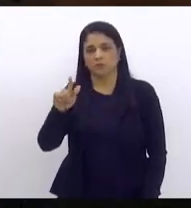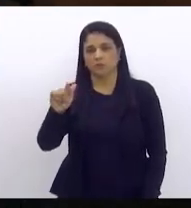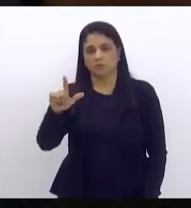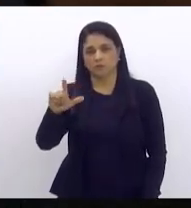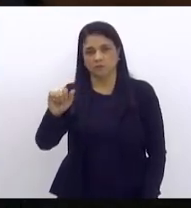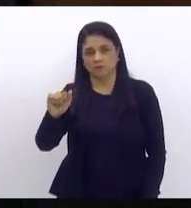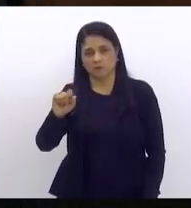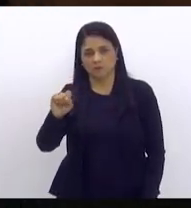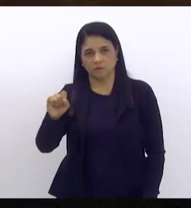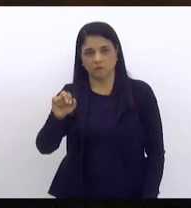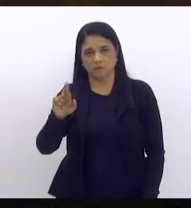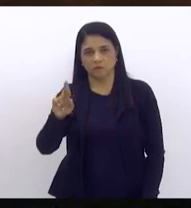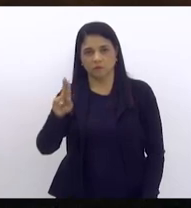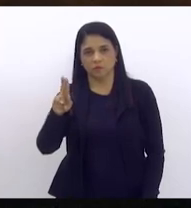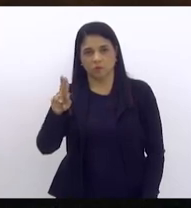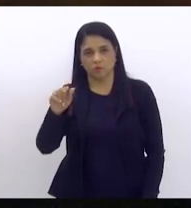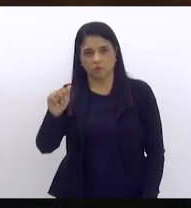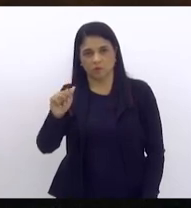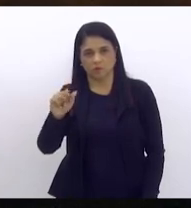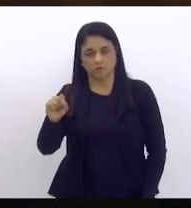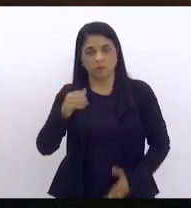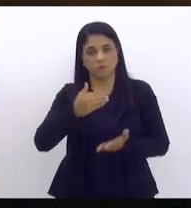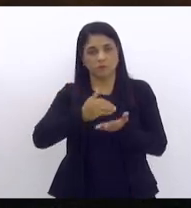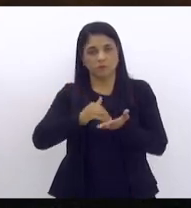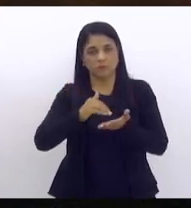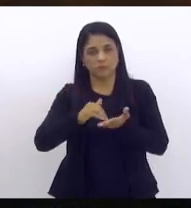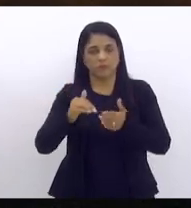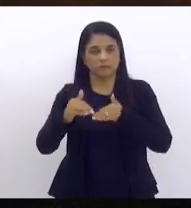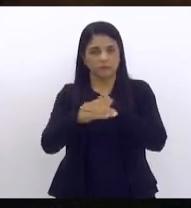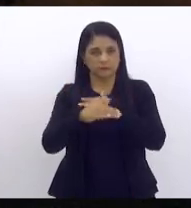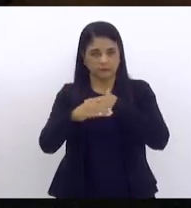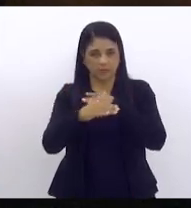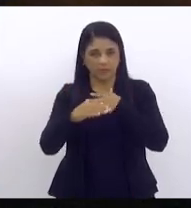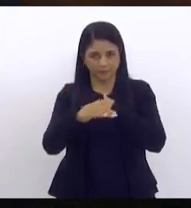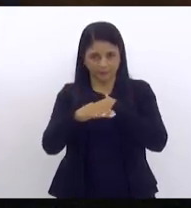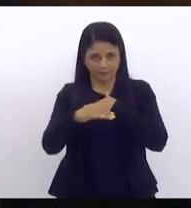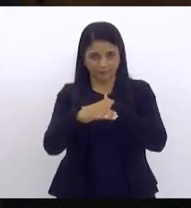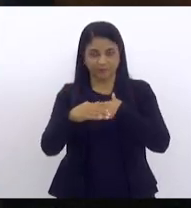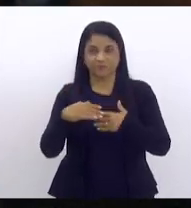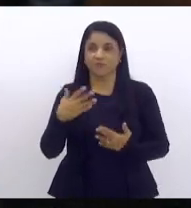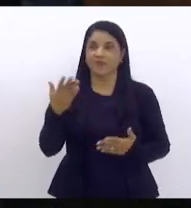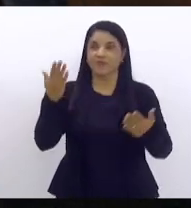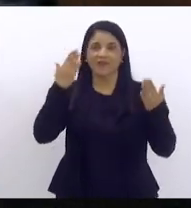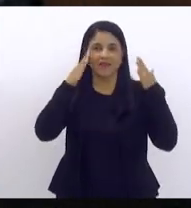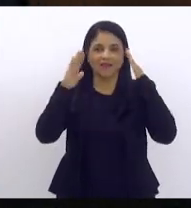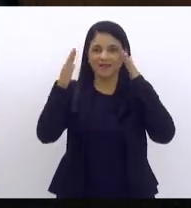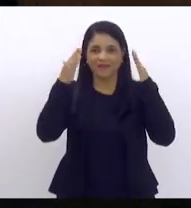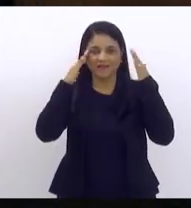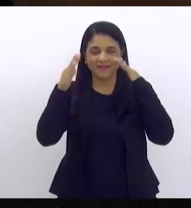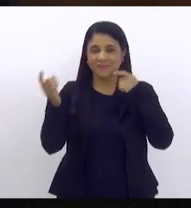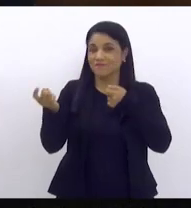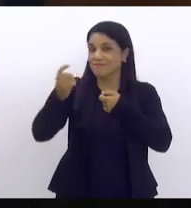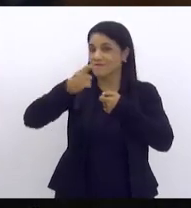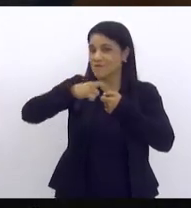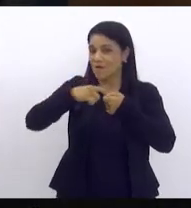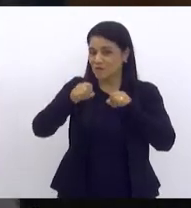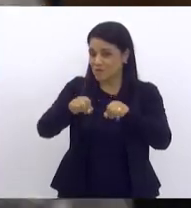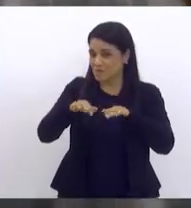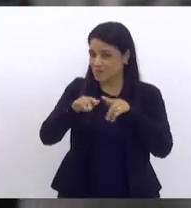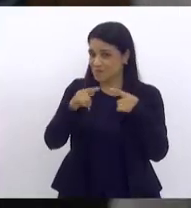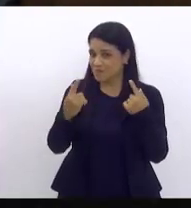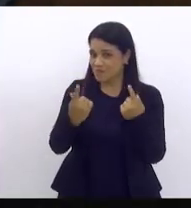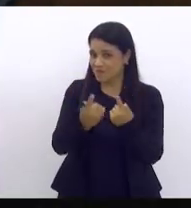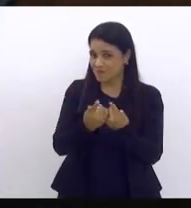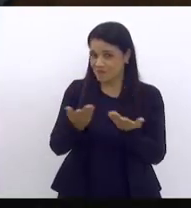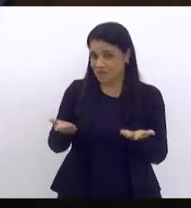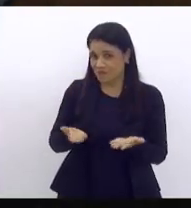das cidades e também ter a alegria de ter de volta aqui no plenário dessa casa o meu